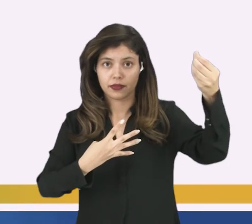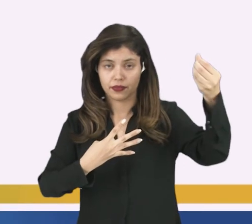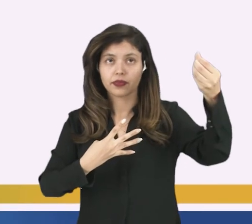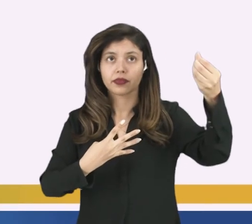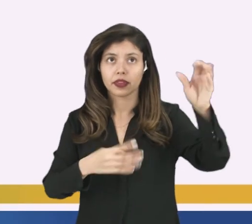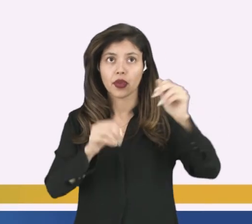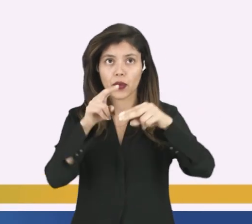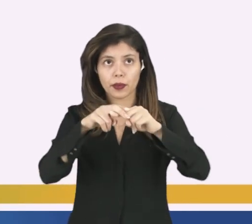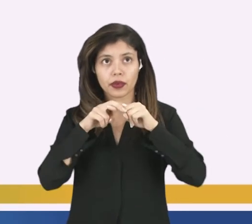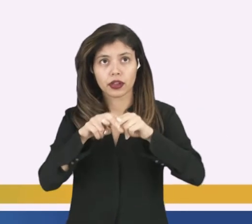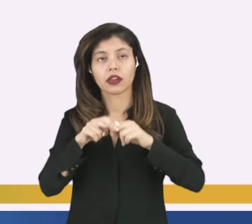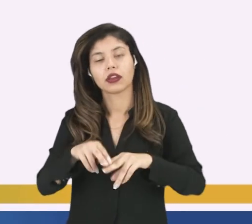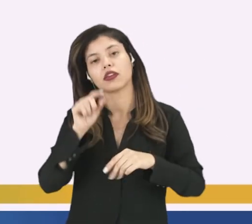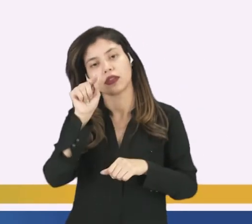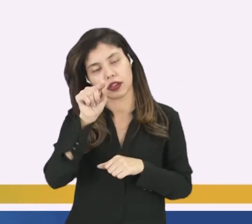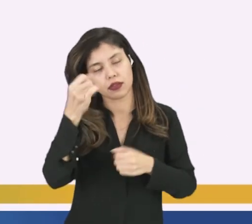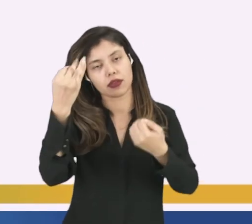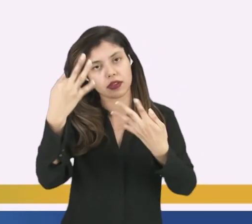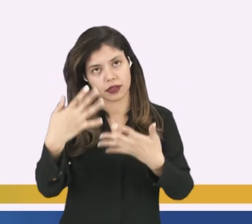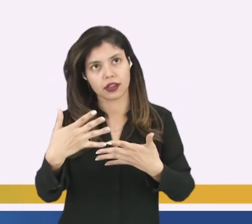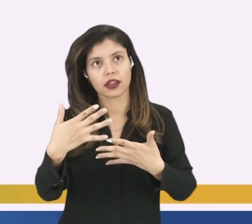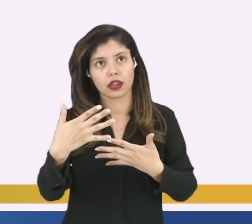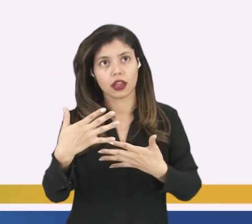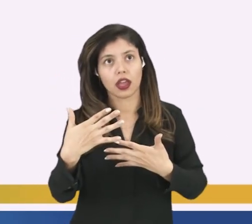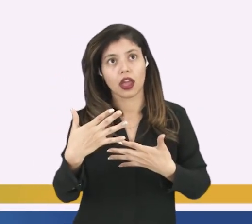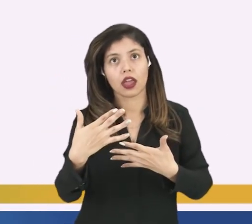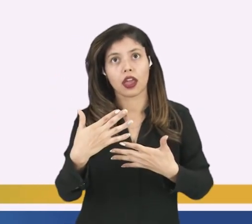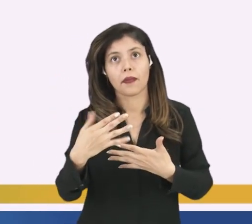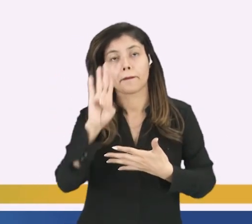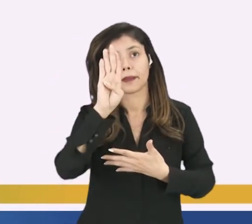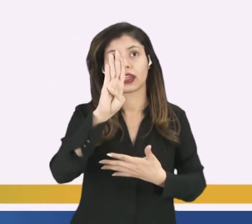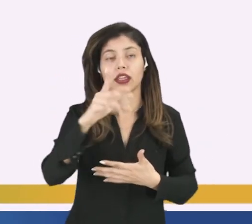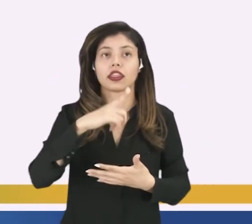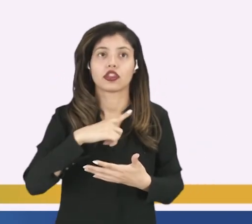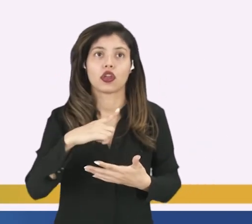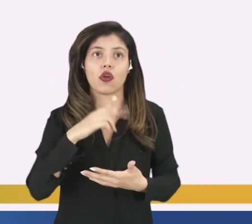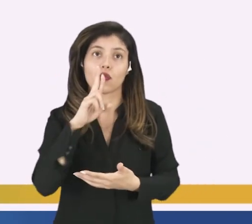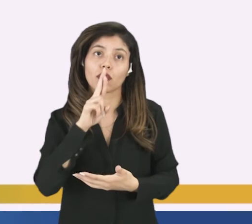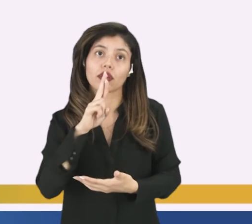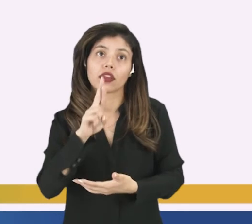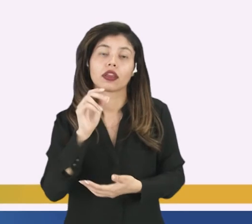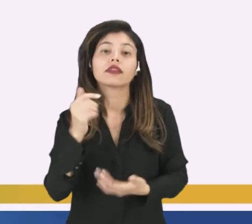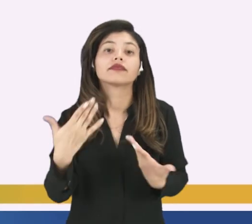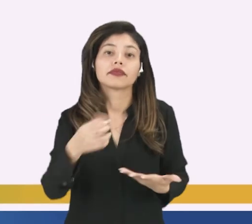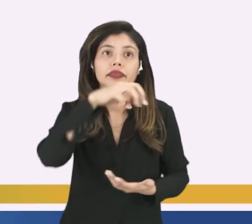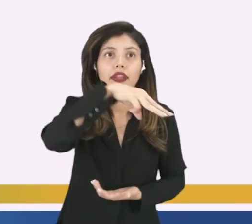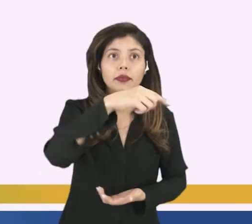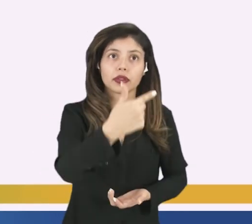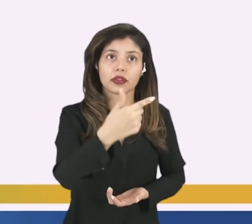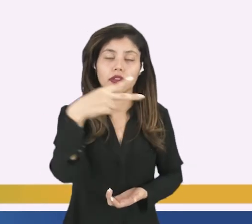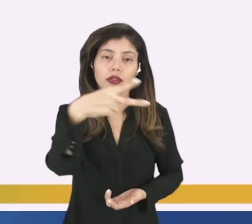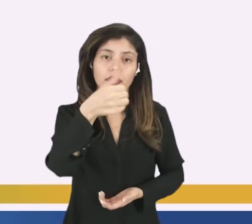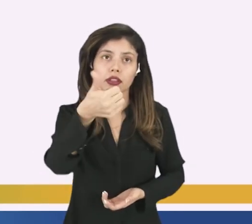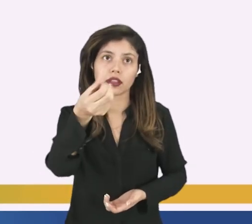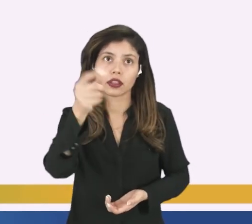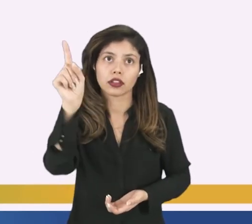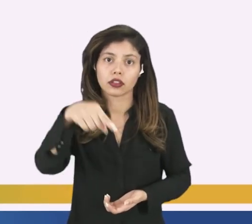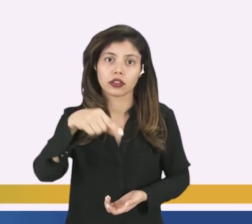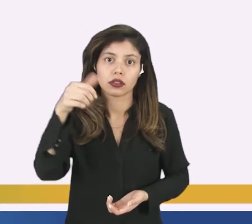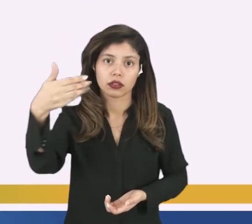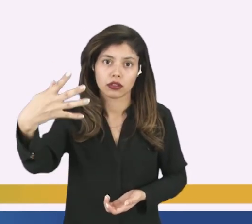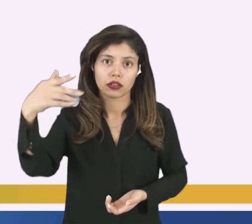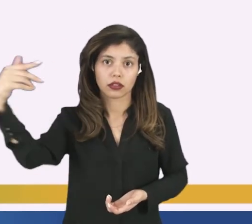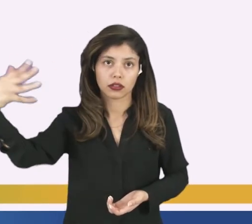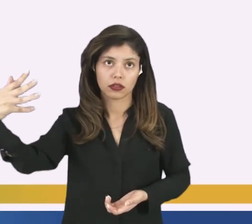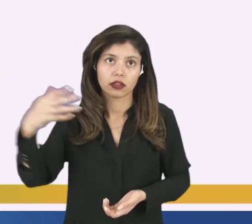4 e 16. Por isso que aqui foi colocado, ó. O coeficiente angular da reta B terá que ter o seguinte valor, M2,